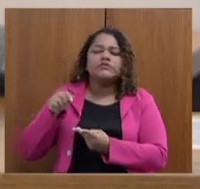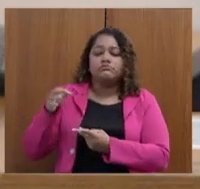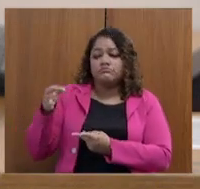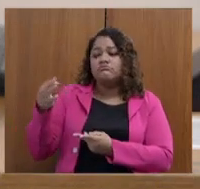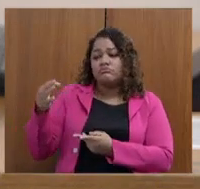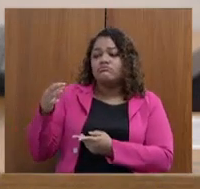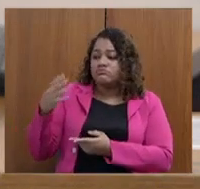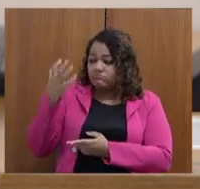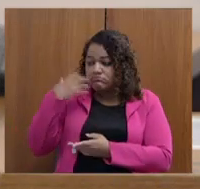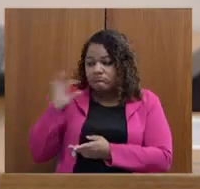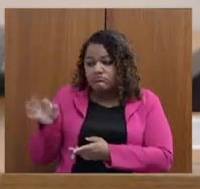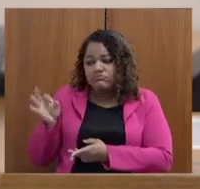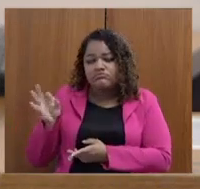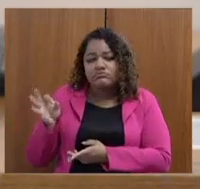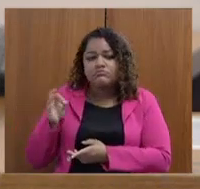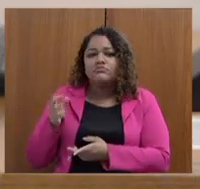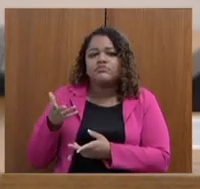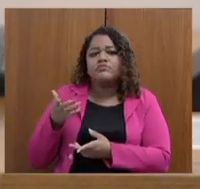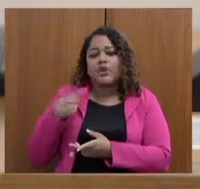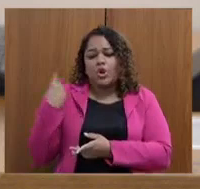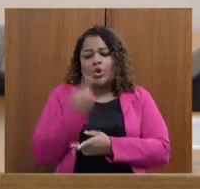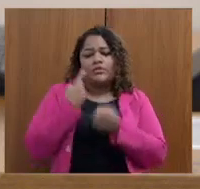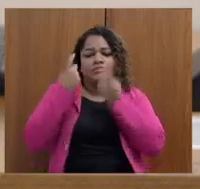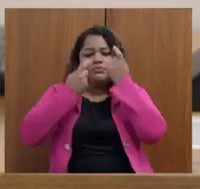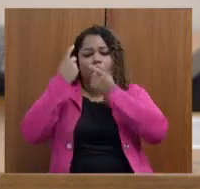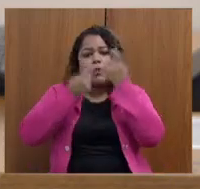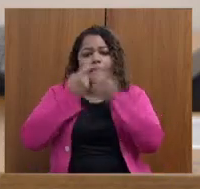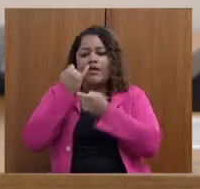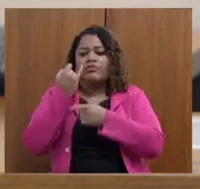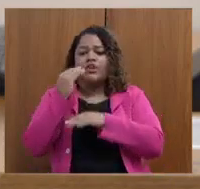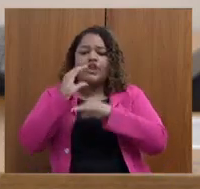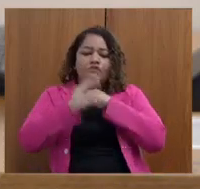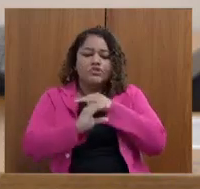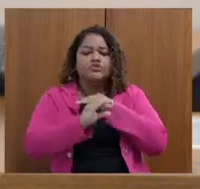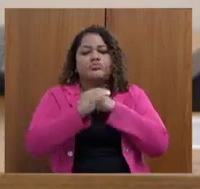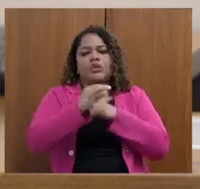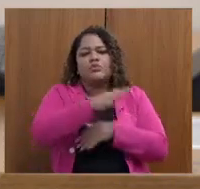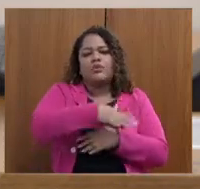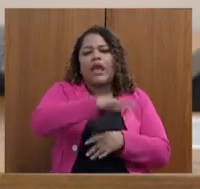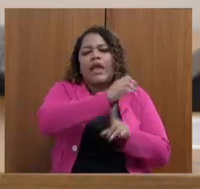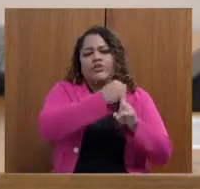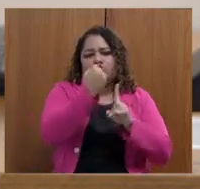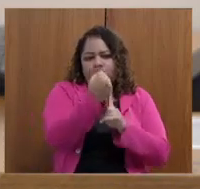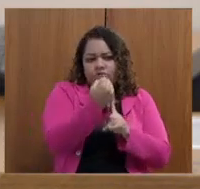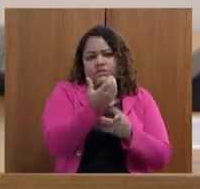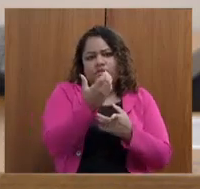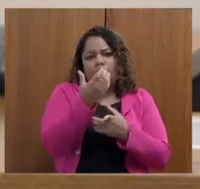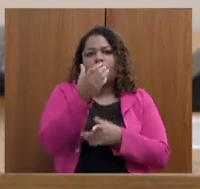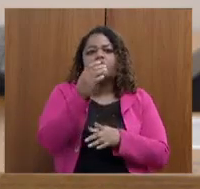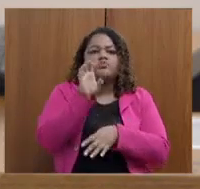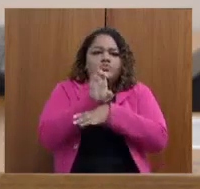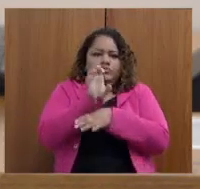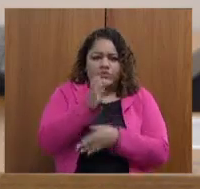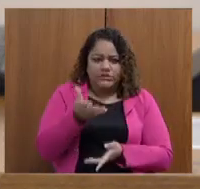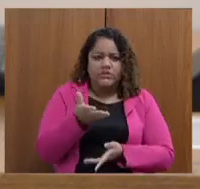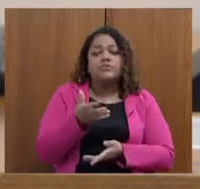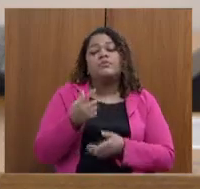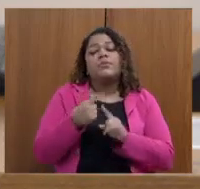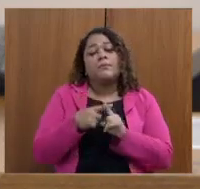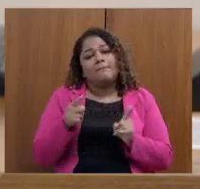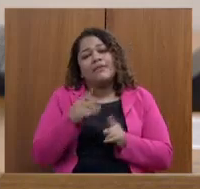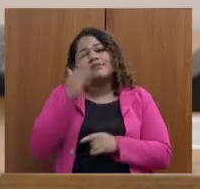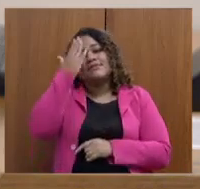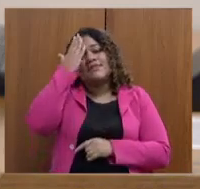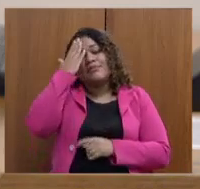somos muito preocupados com os investimentos nas áreas sociais aqui e no estado mas a gente sabe que precisa de